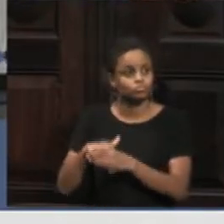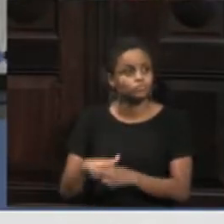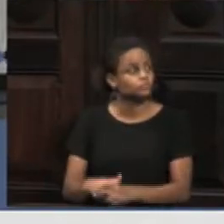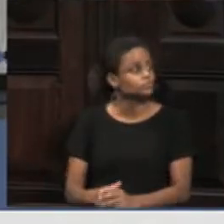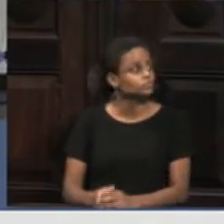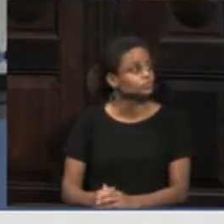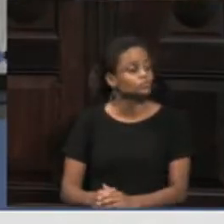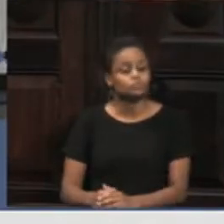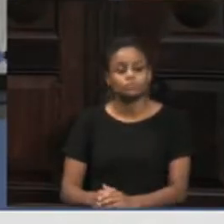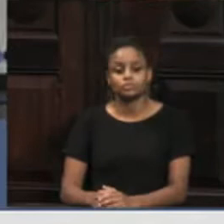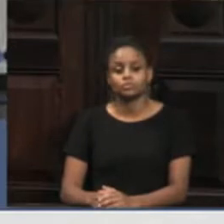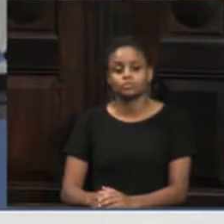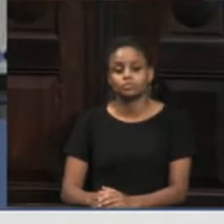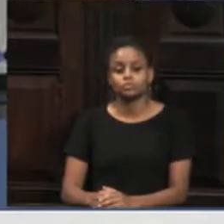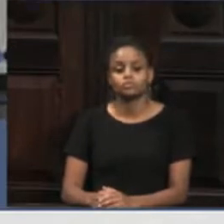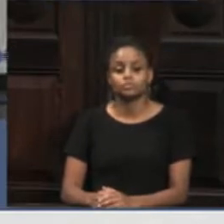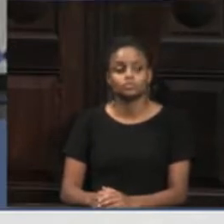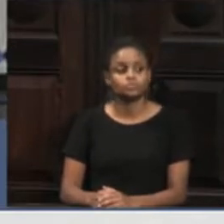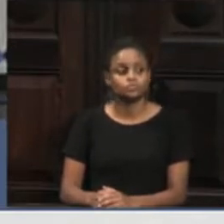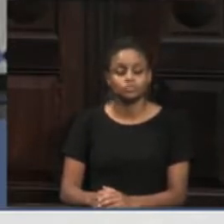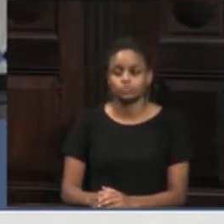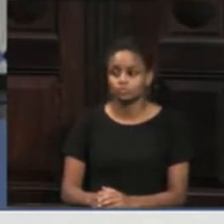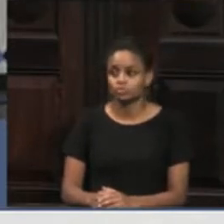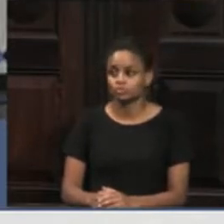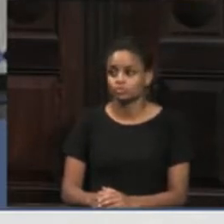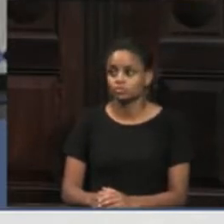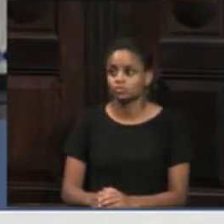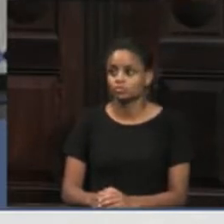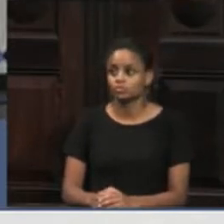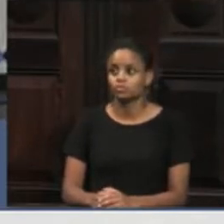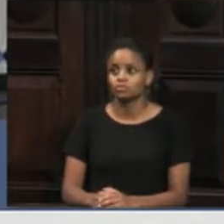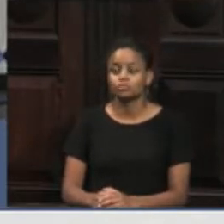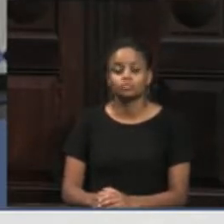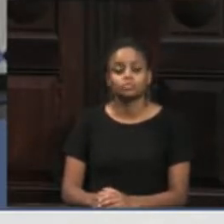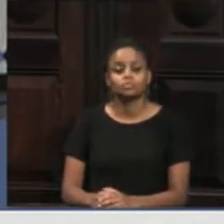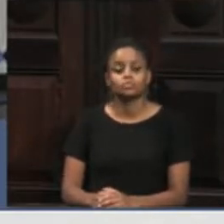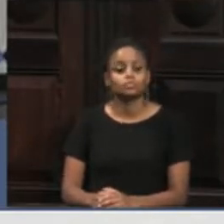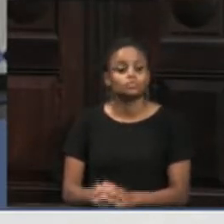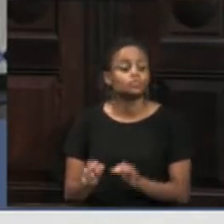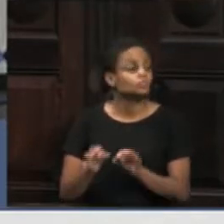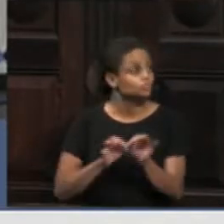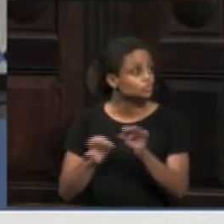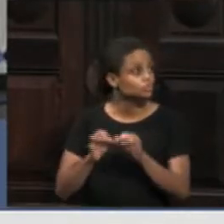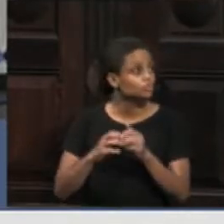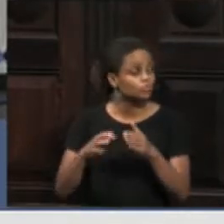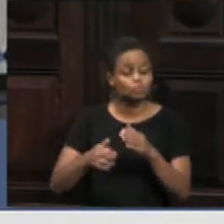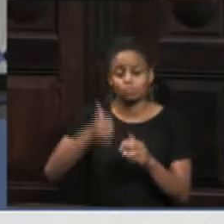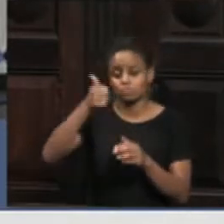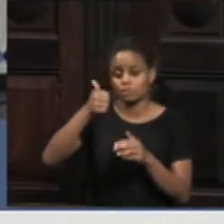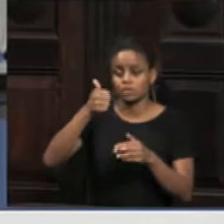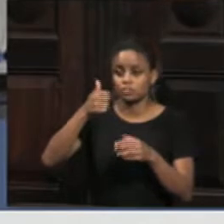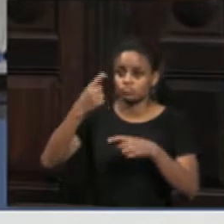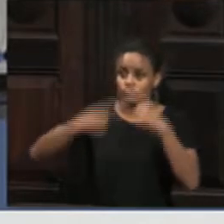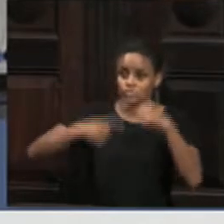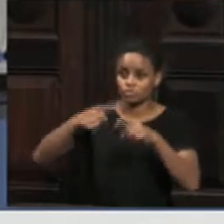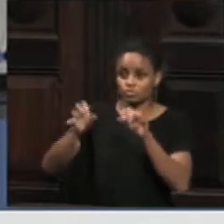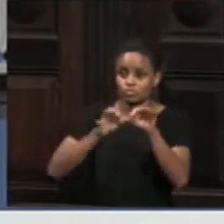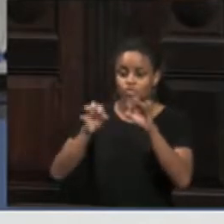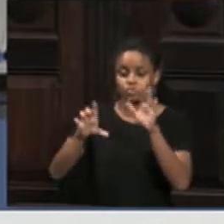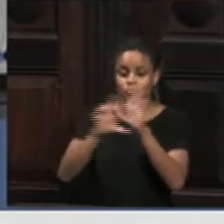do dia, de acordo com o parágrafo 1º do artigo 47 do Regimento Interno, em tramitação ordinária, em primeira discussão, projeto de lei